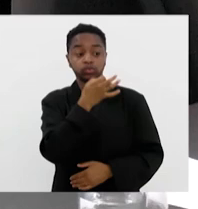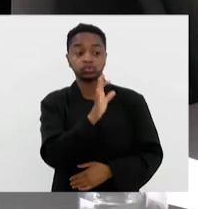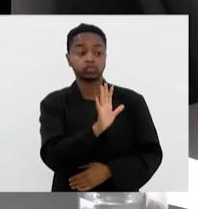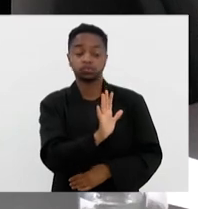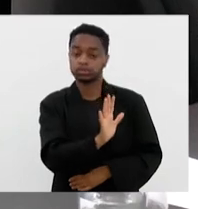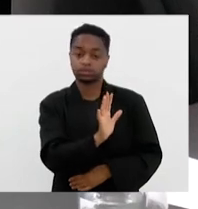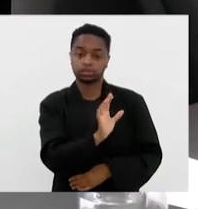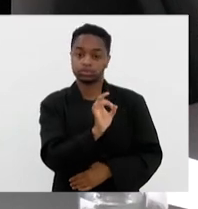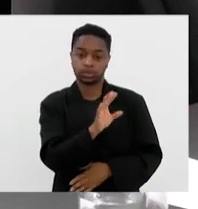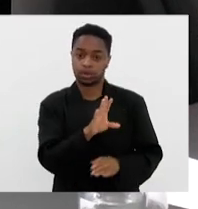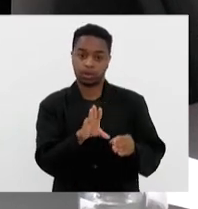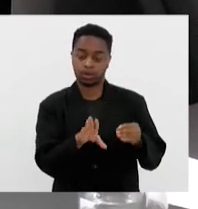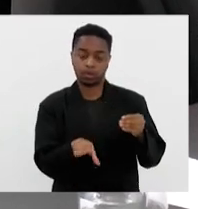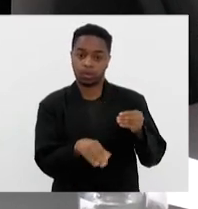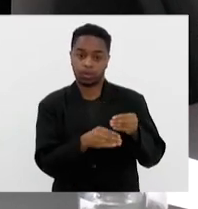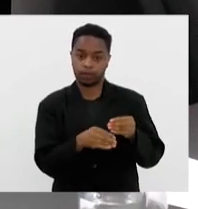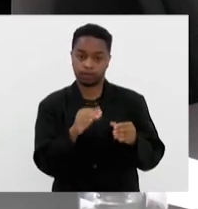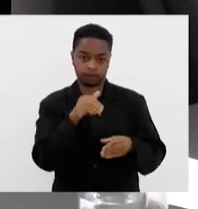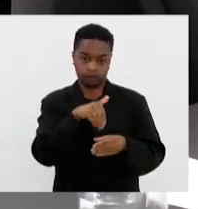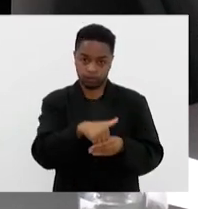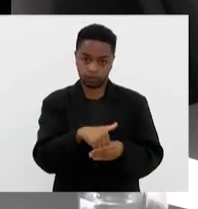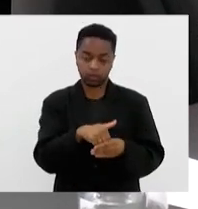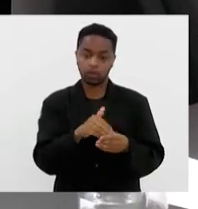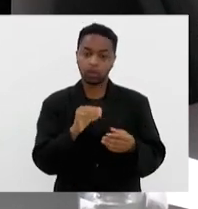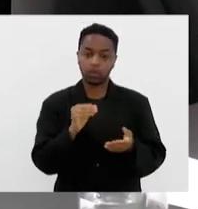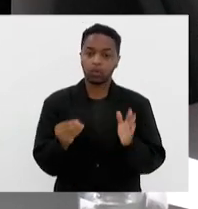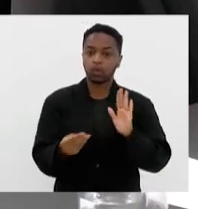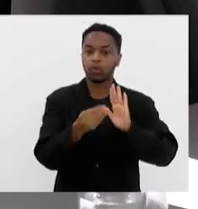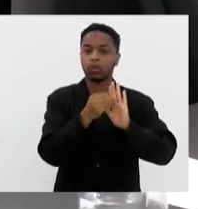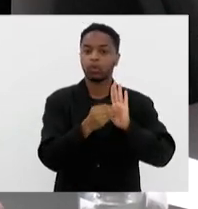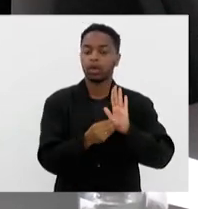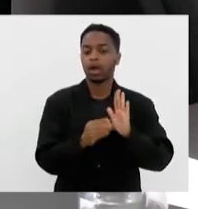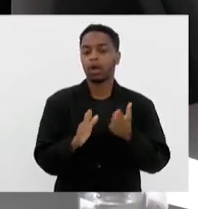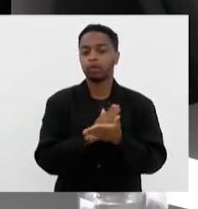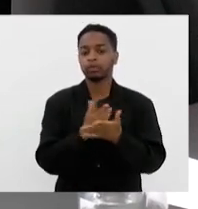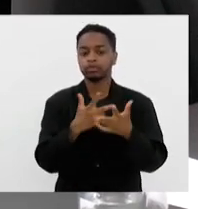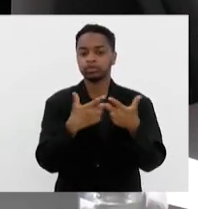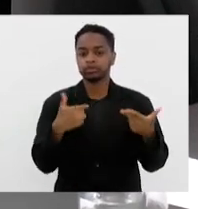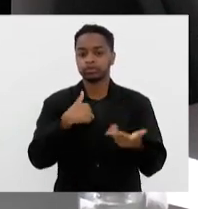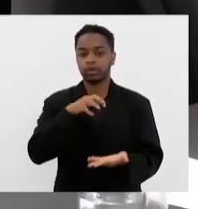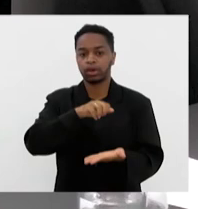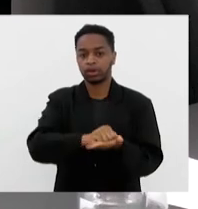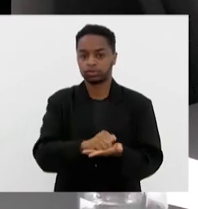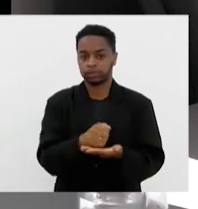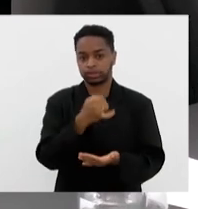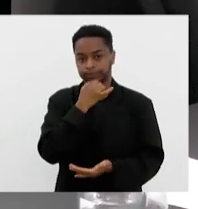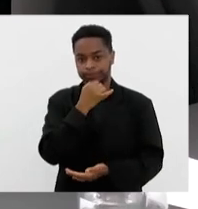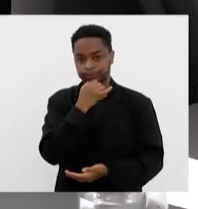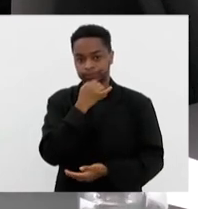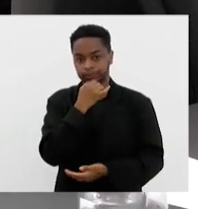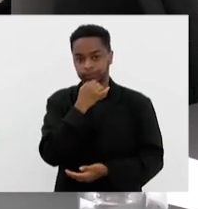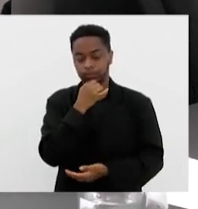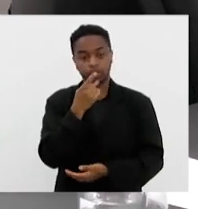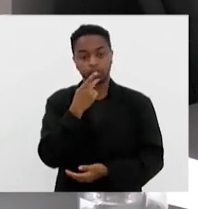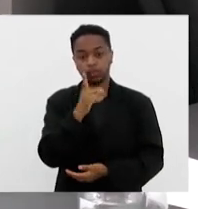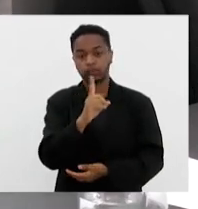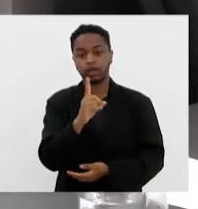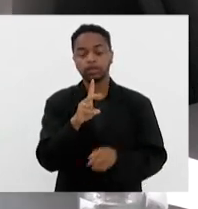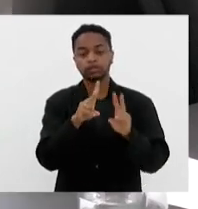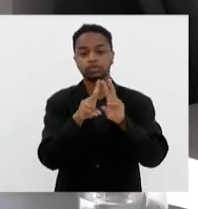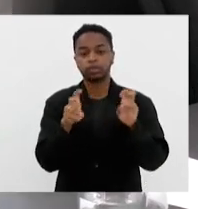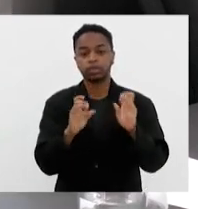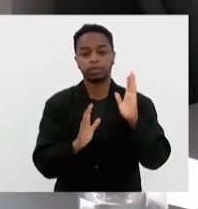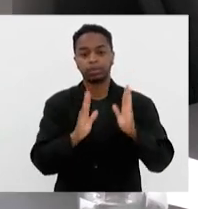que complementasse no voto alguns aspectos que eu anotei, que, por exemplo, ele não faz nenhuma menção ao regime de